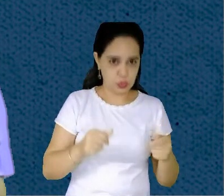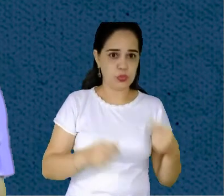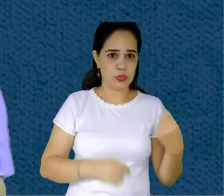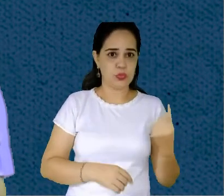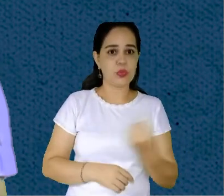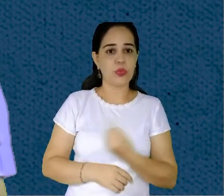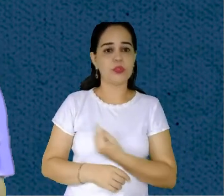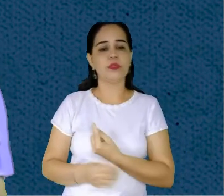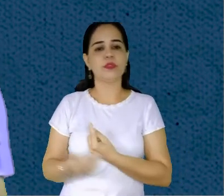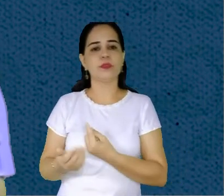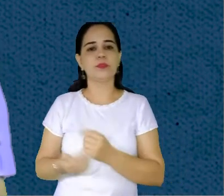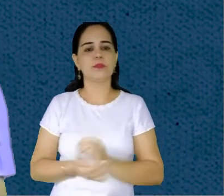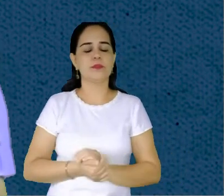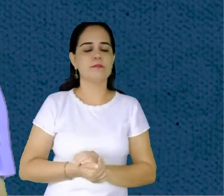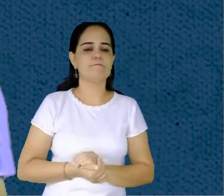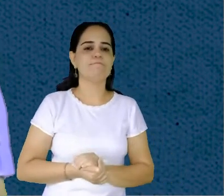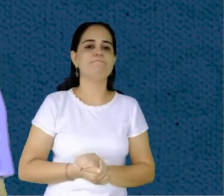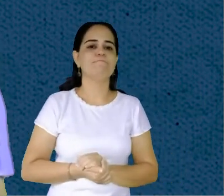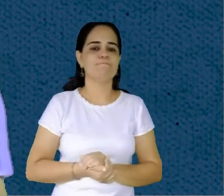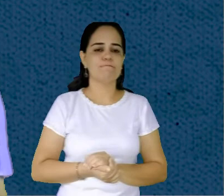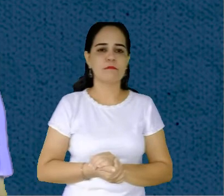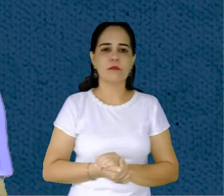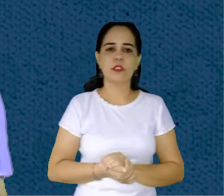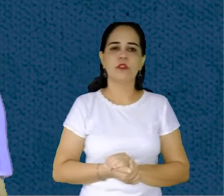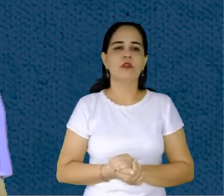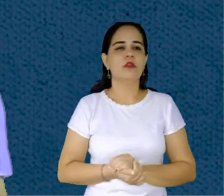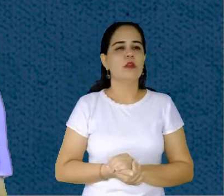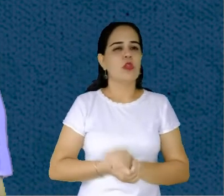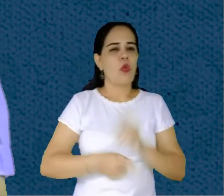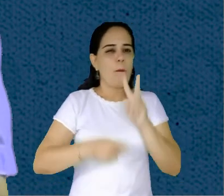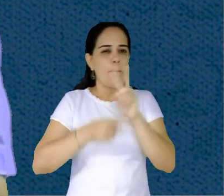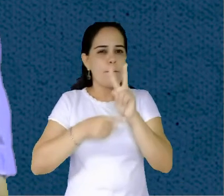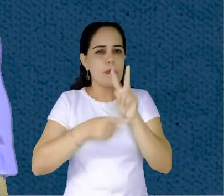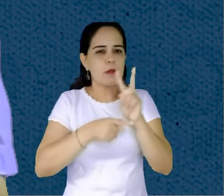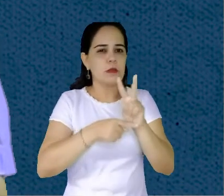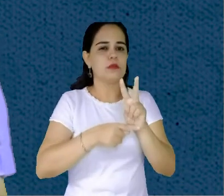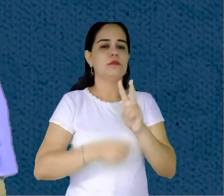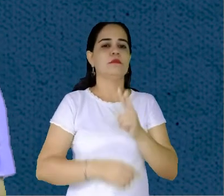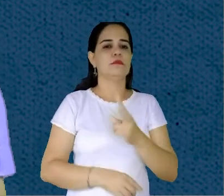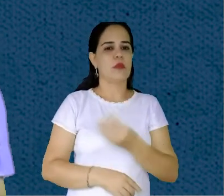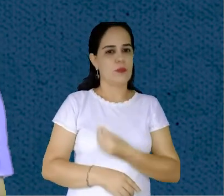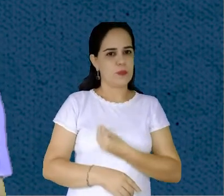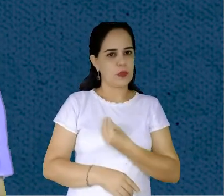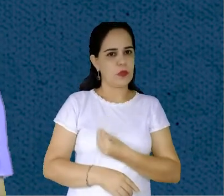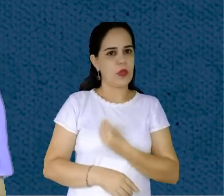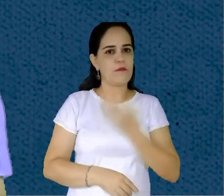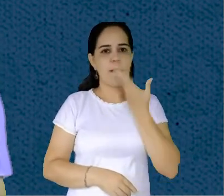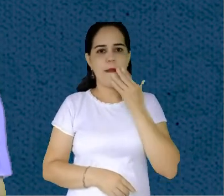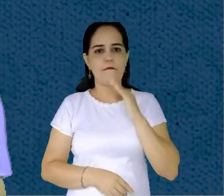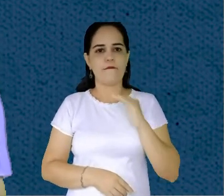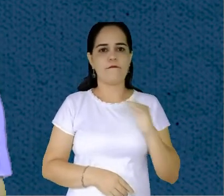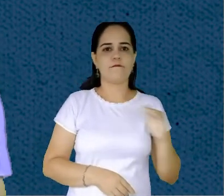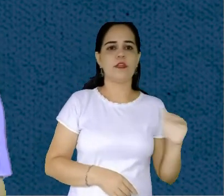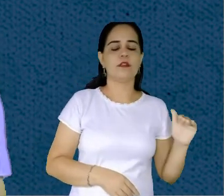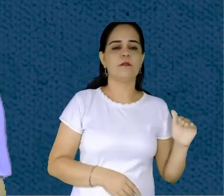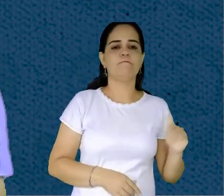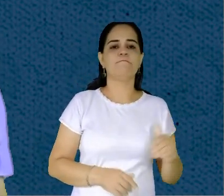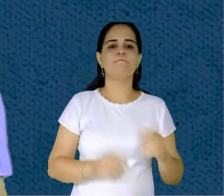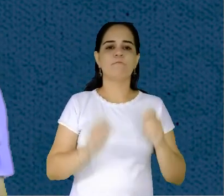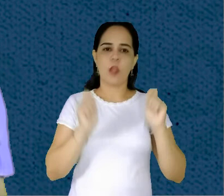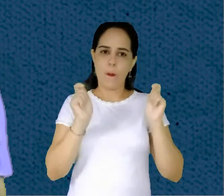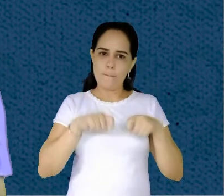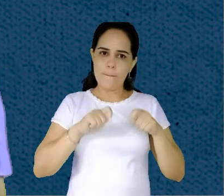somos a favor da vida de nossas crianças. E precisamos defender nossas crianças